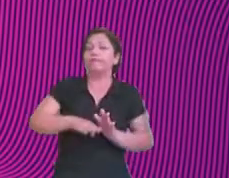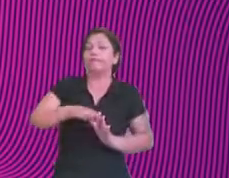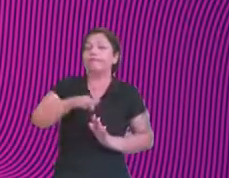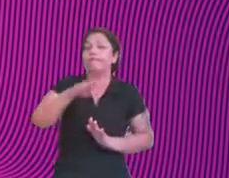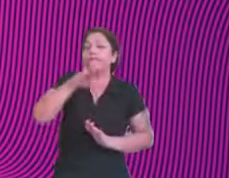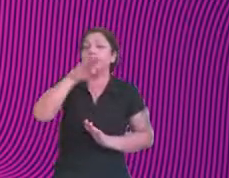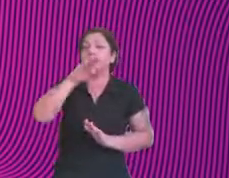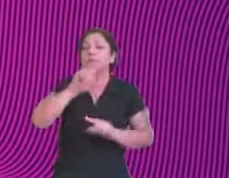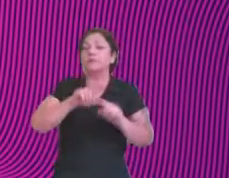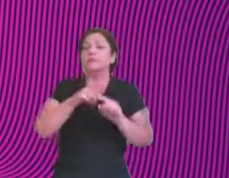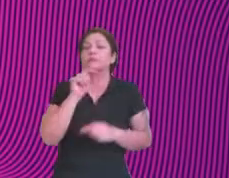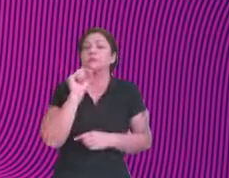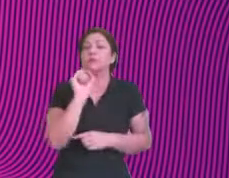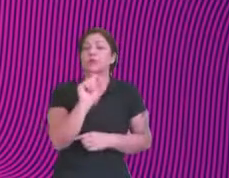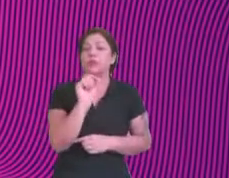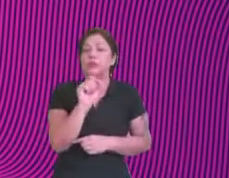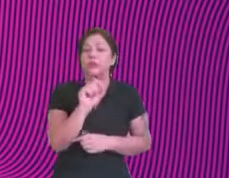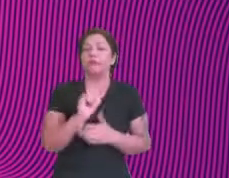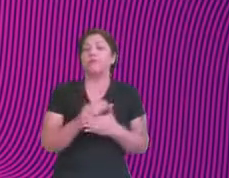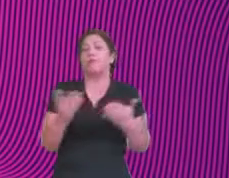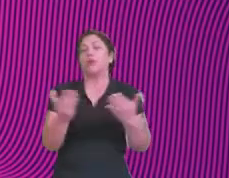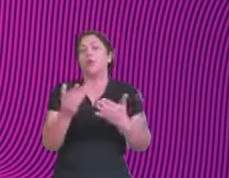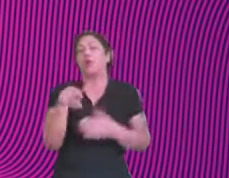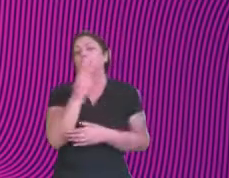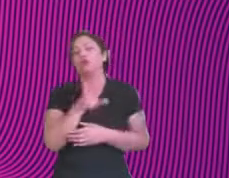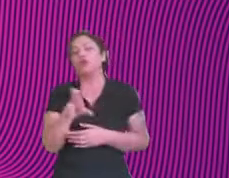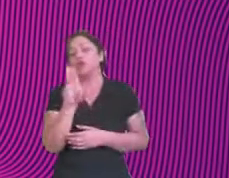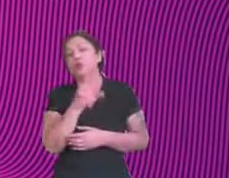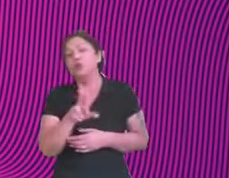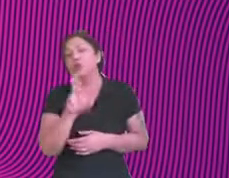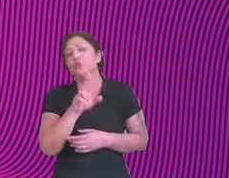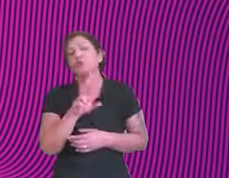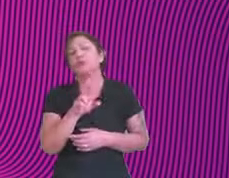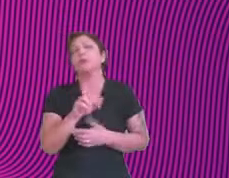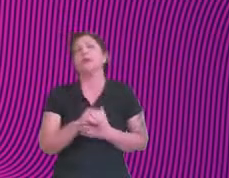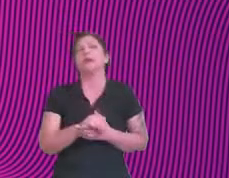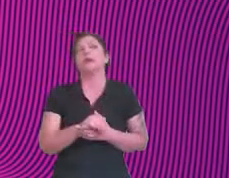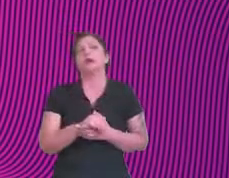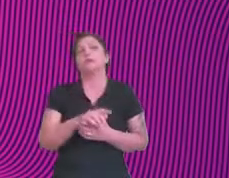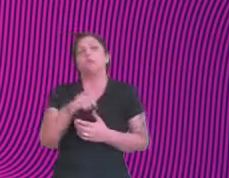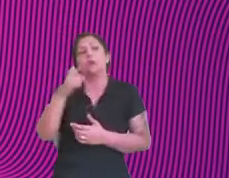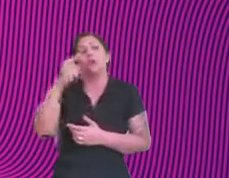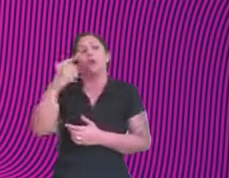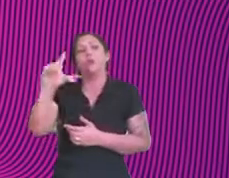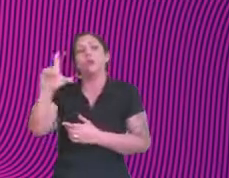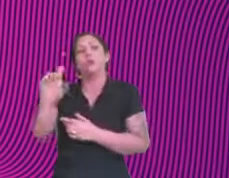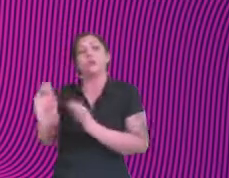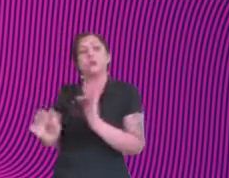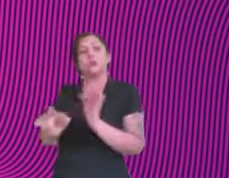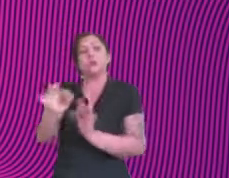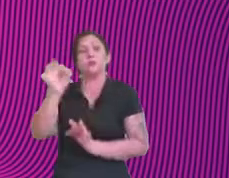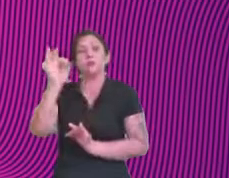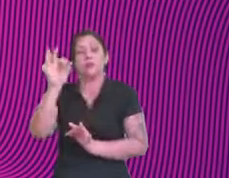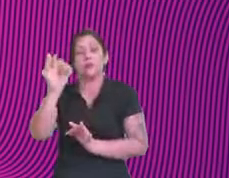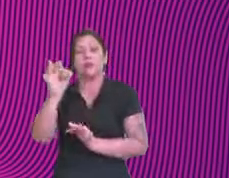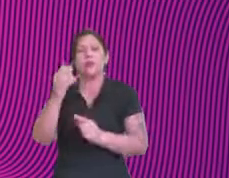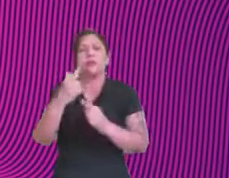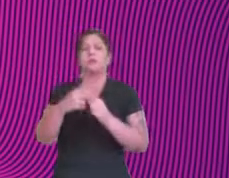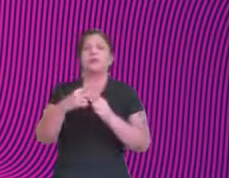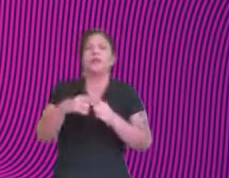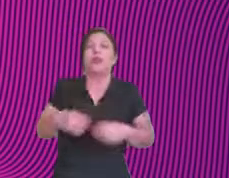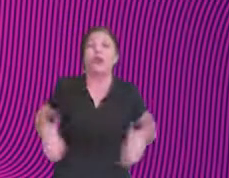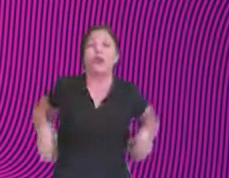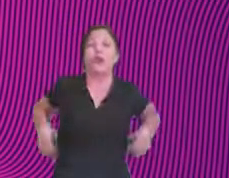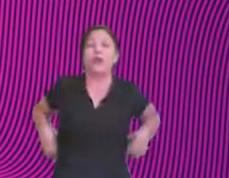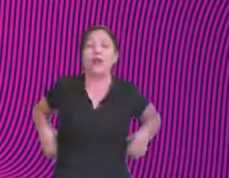usa durante a infusão, que aí praticamente zerou o índice de insuficiência renal dessas pacientes com o uso da cisplatina